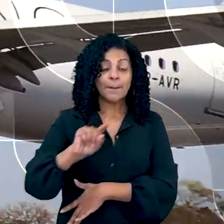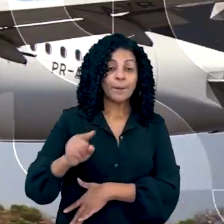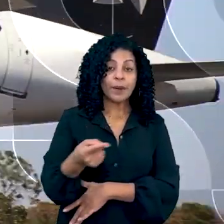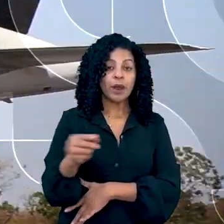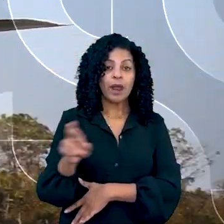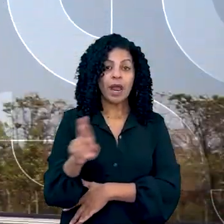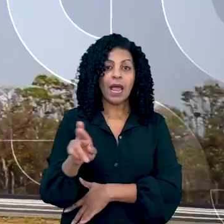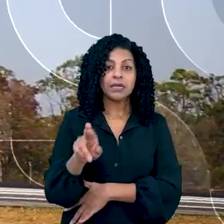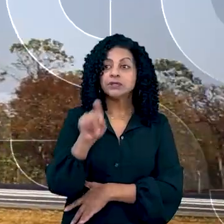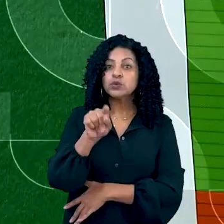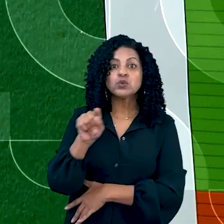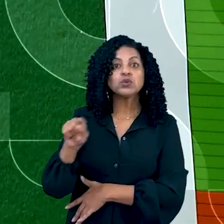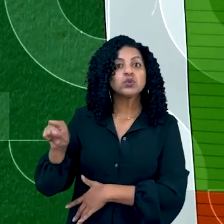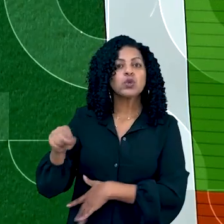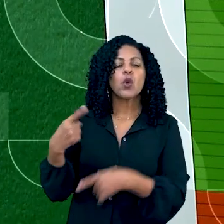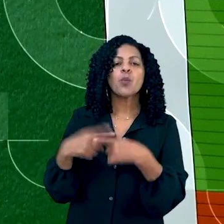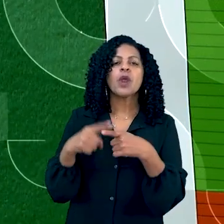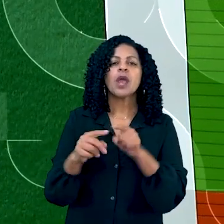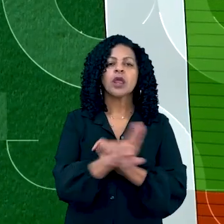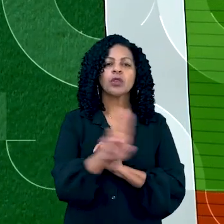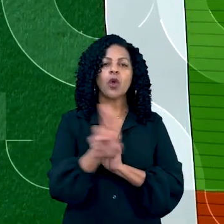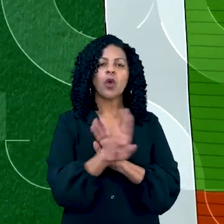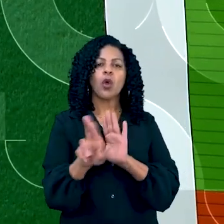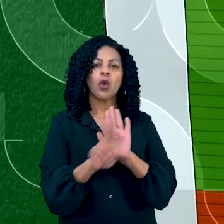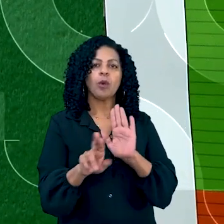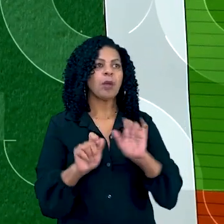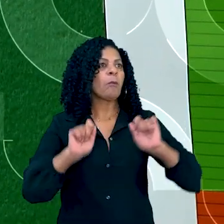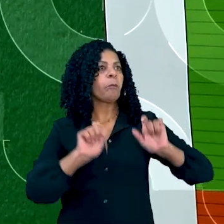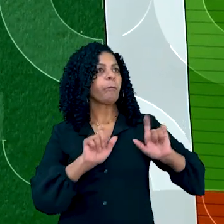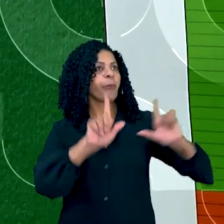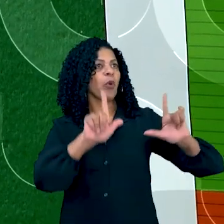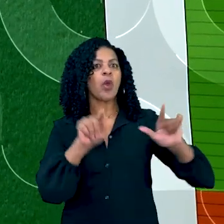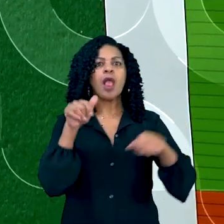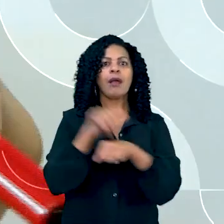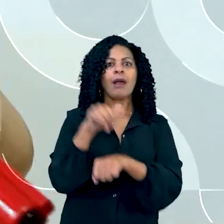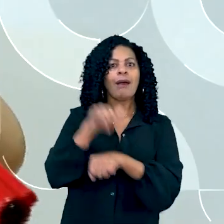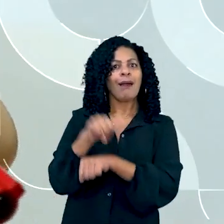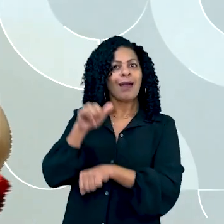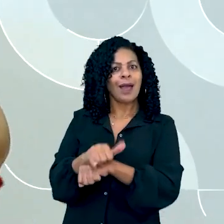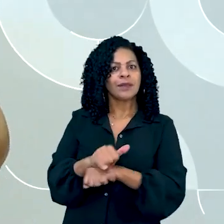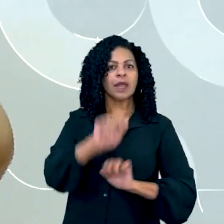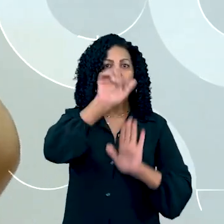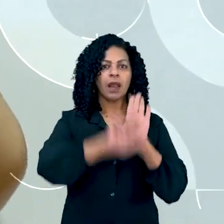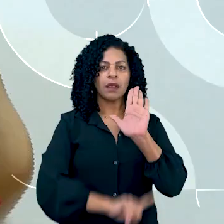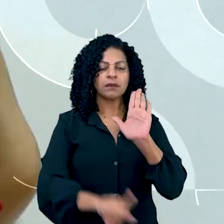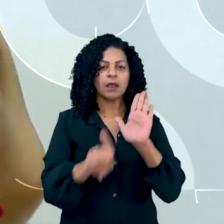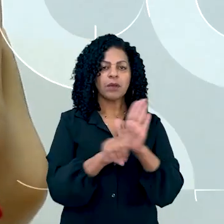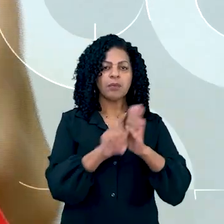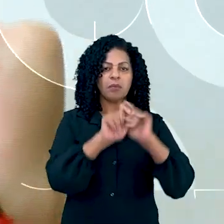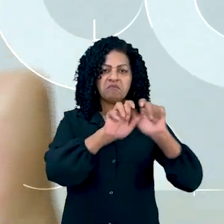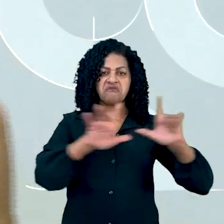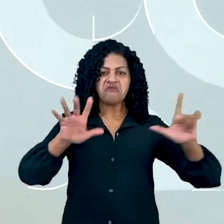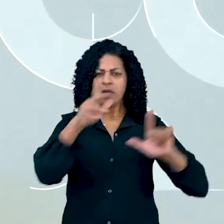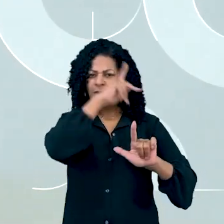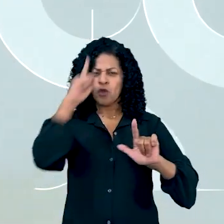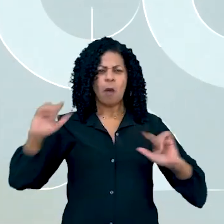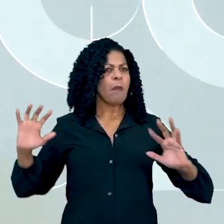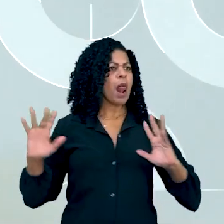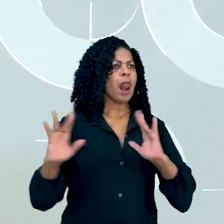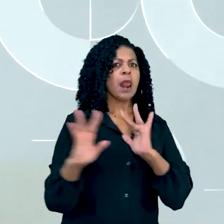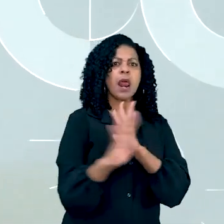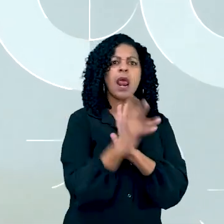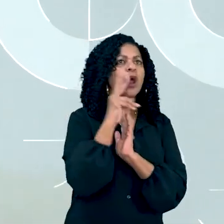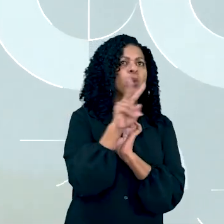mil de indenização por ter exposto nomes de empregados que faltavam ao serviço. A lista foi divulgada em um local de grande